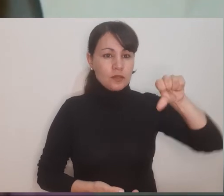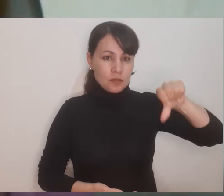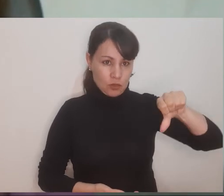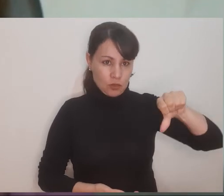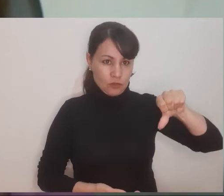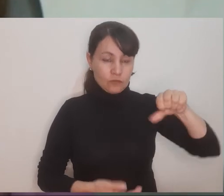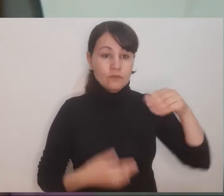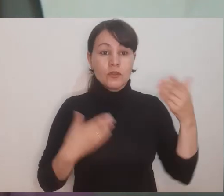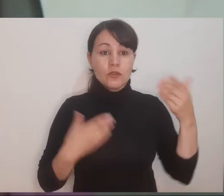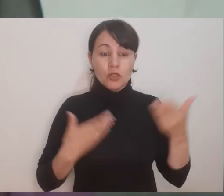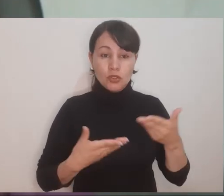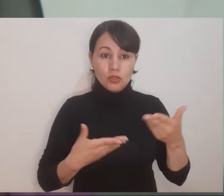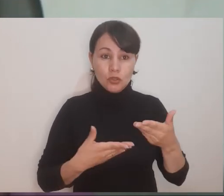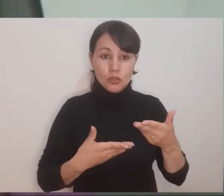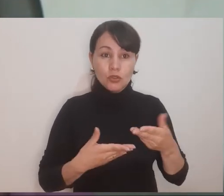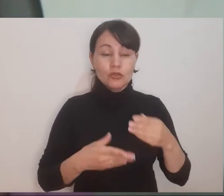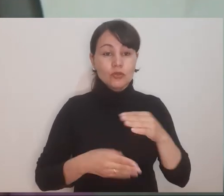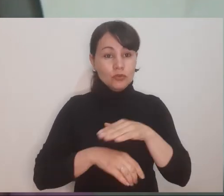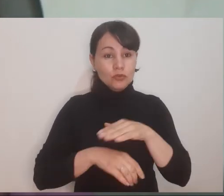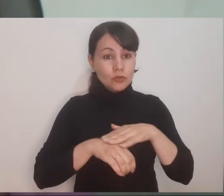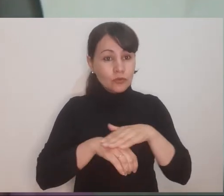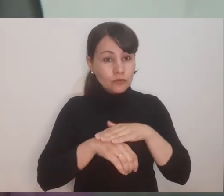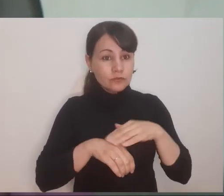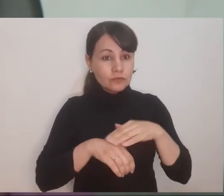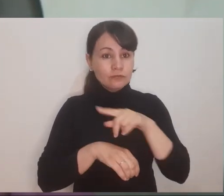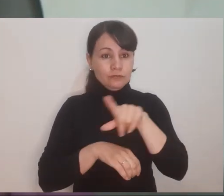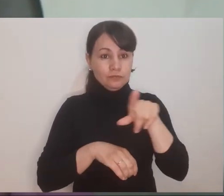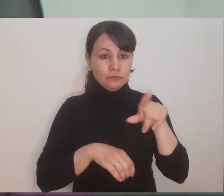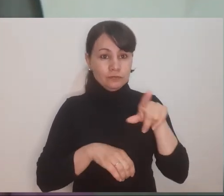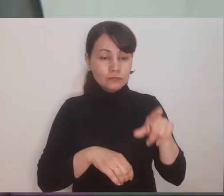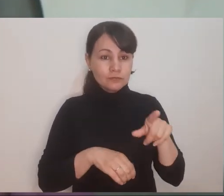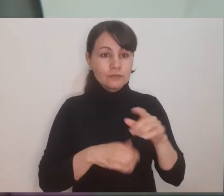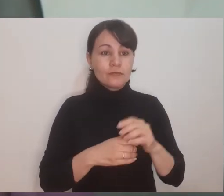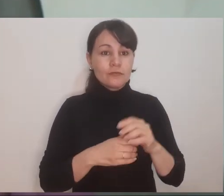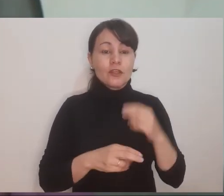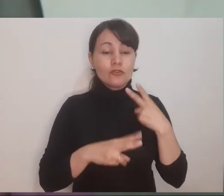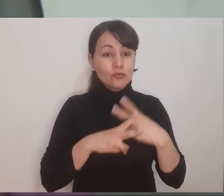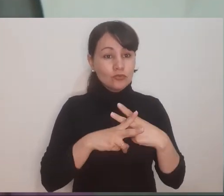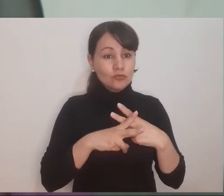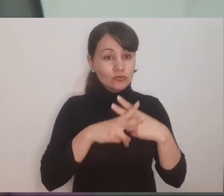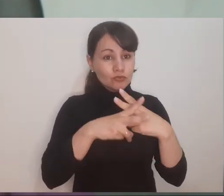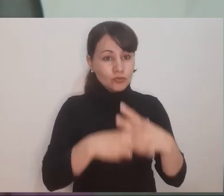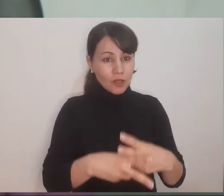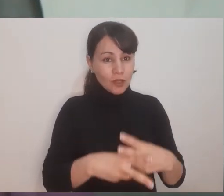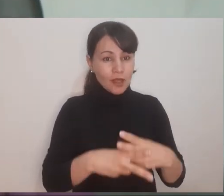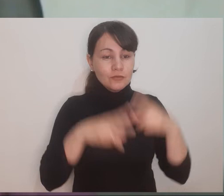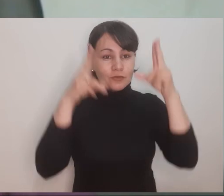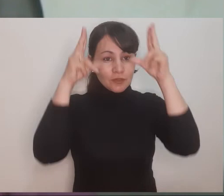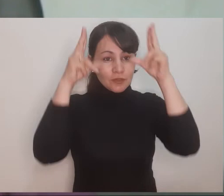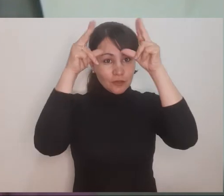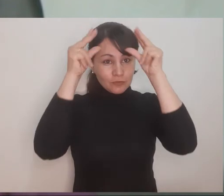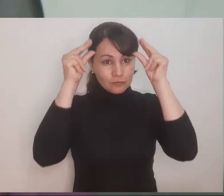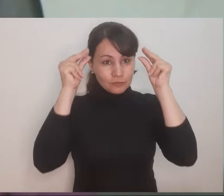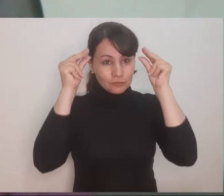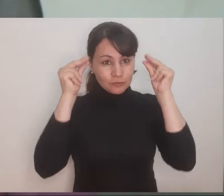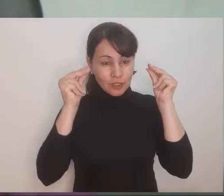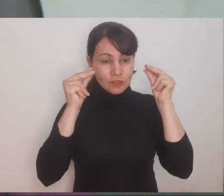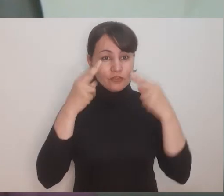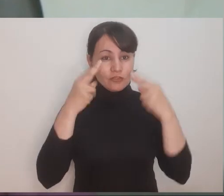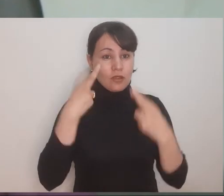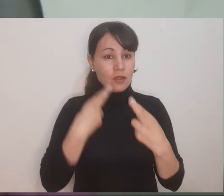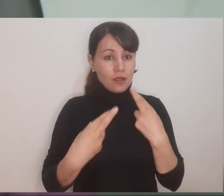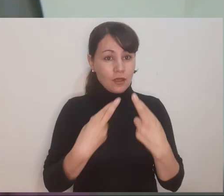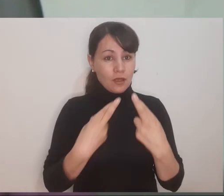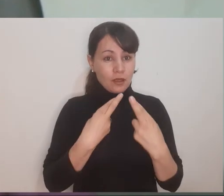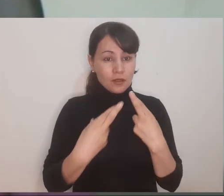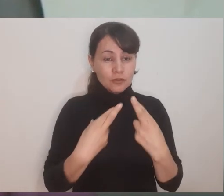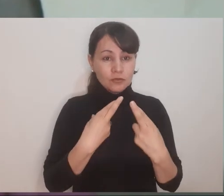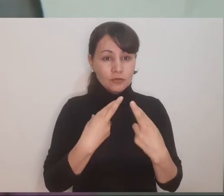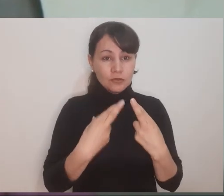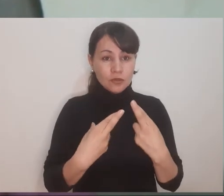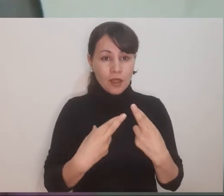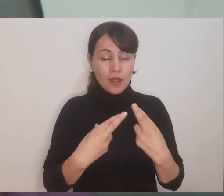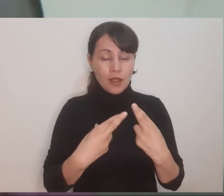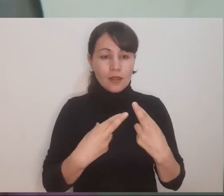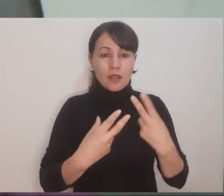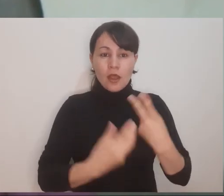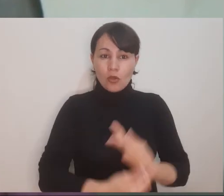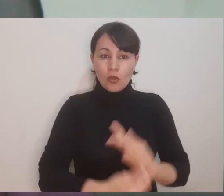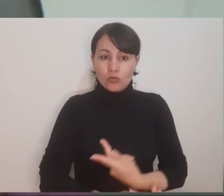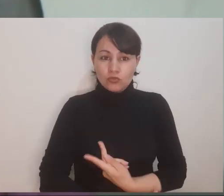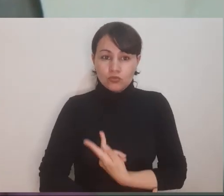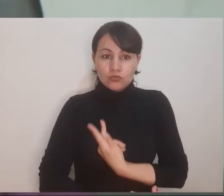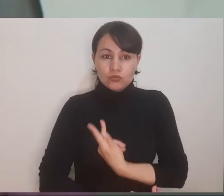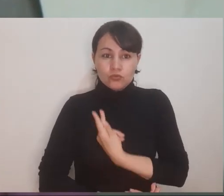aqui para conversar com vocês sobre os cuidados de enfermagem relacionados ao catéter